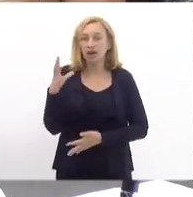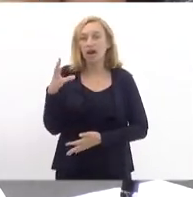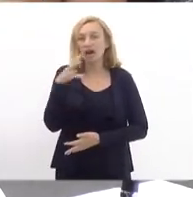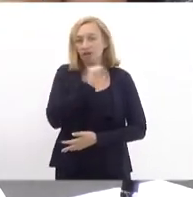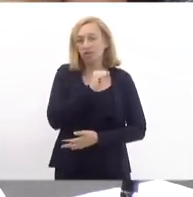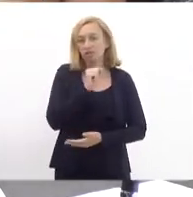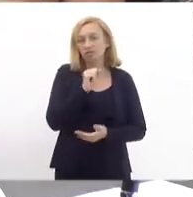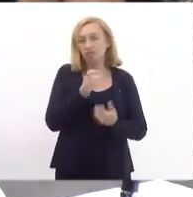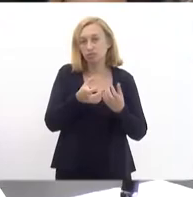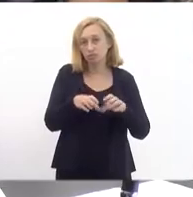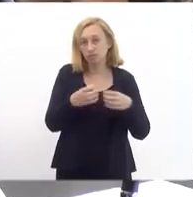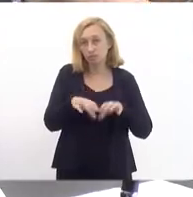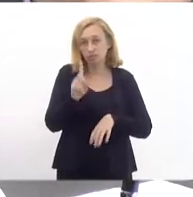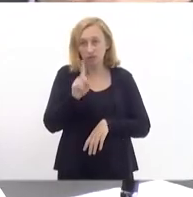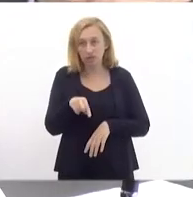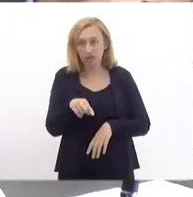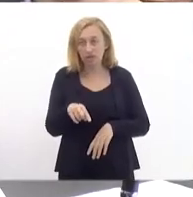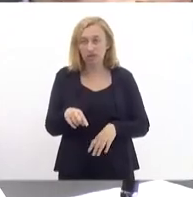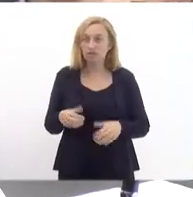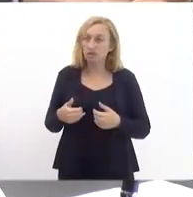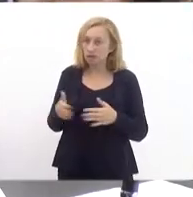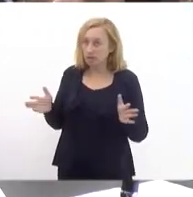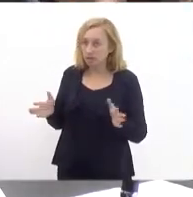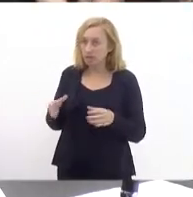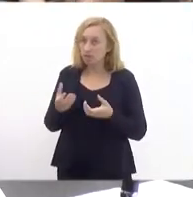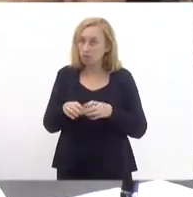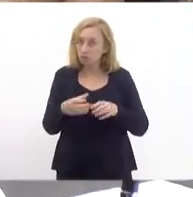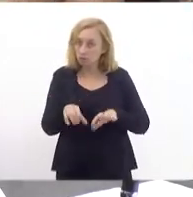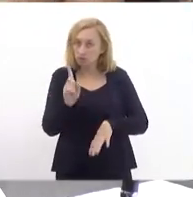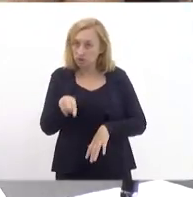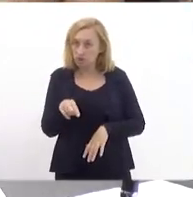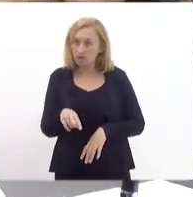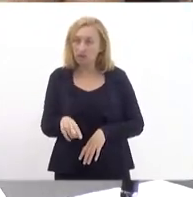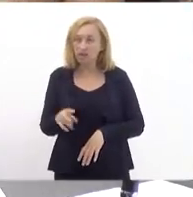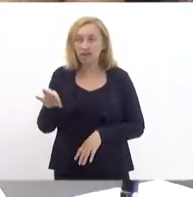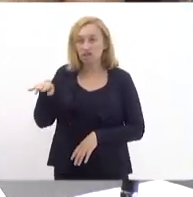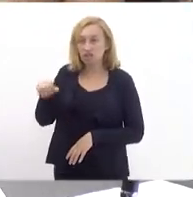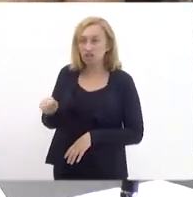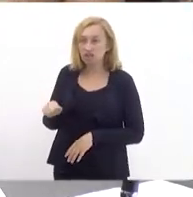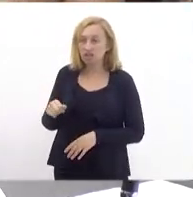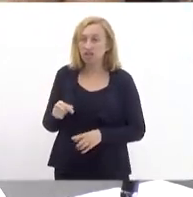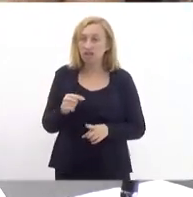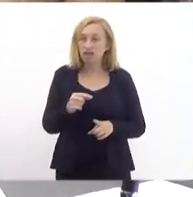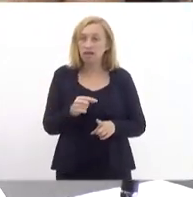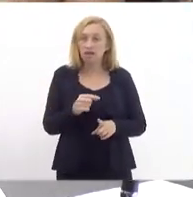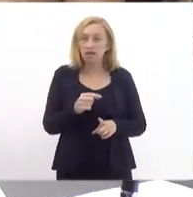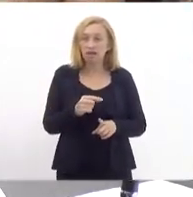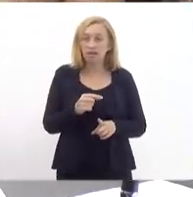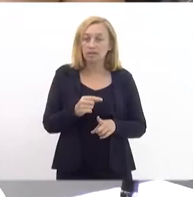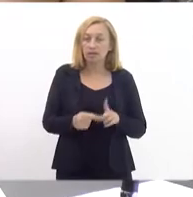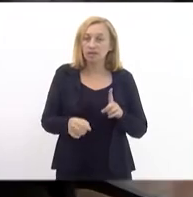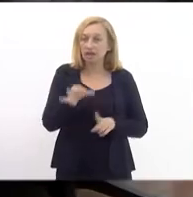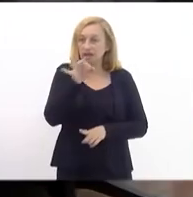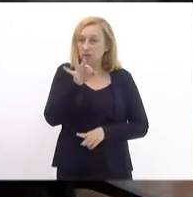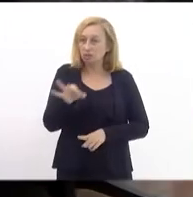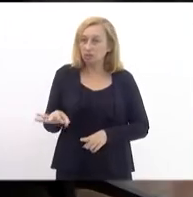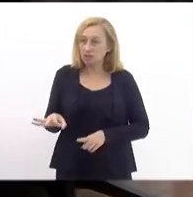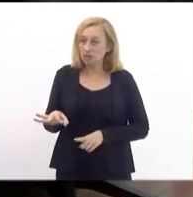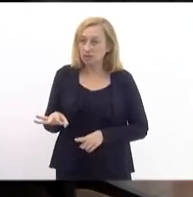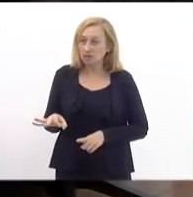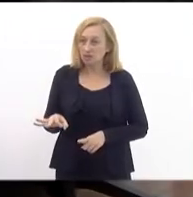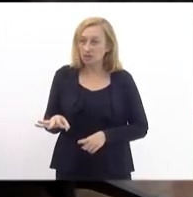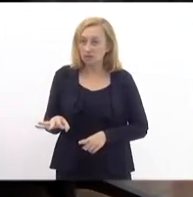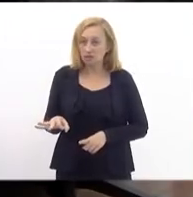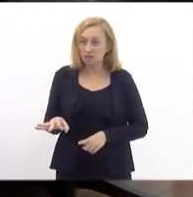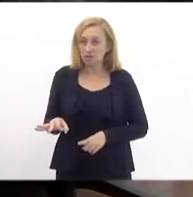né? Desde que ele fosse aberto. A agência leva 0,5%, 0,5%, em tese,